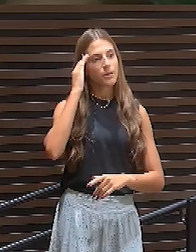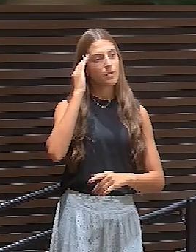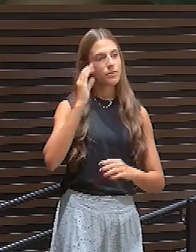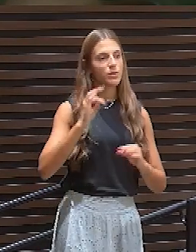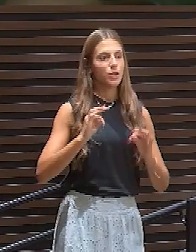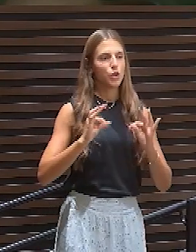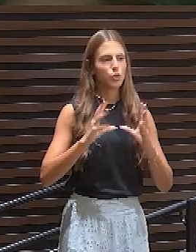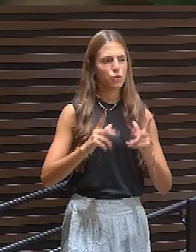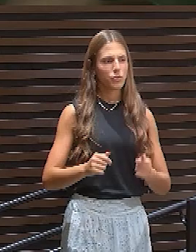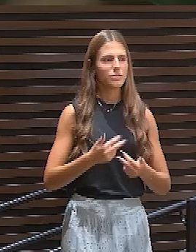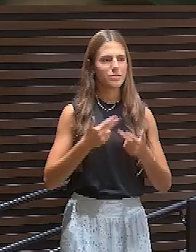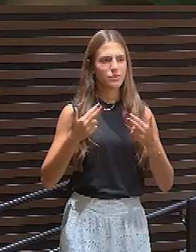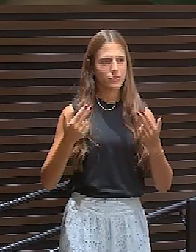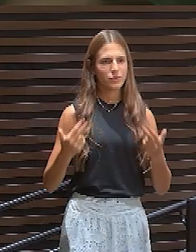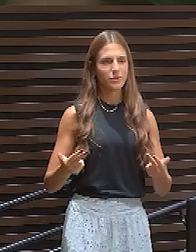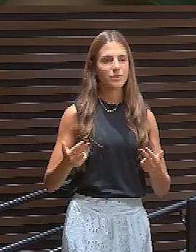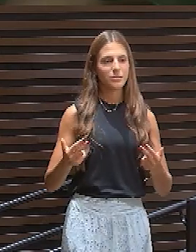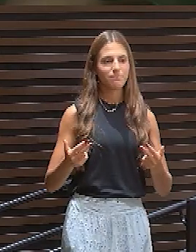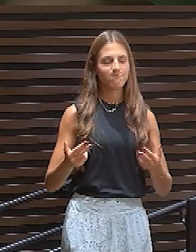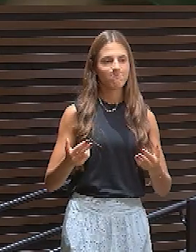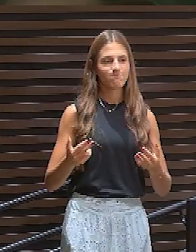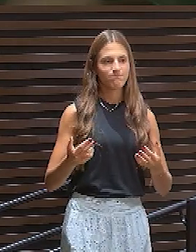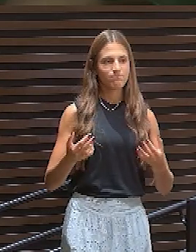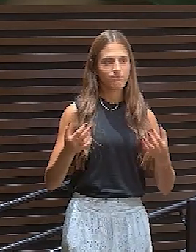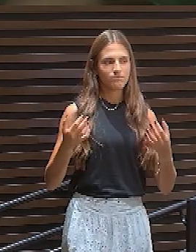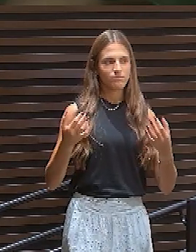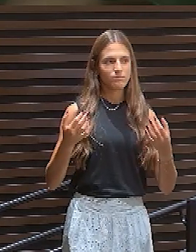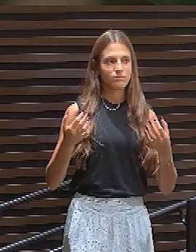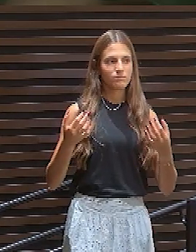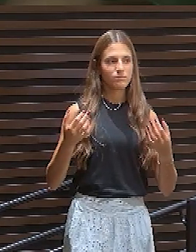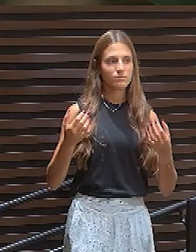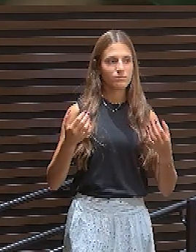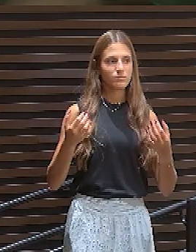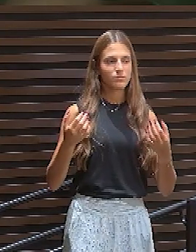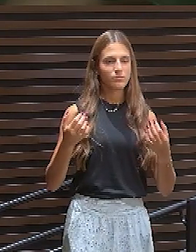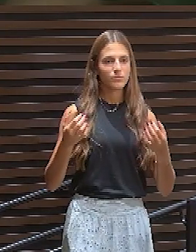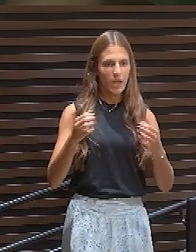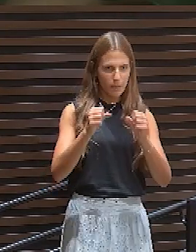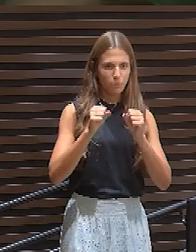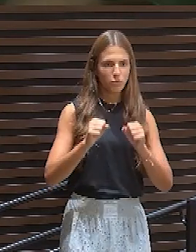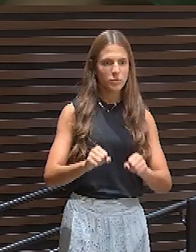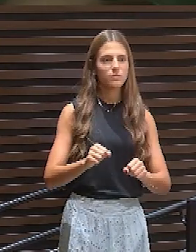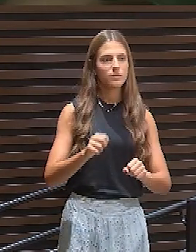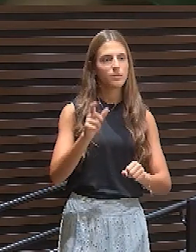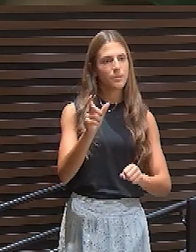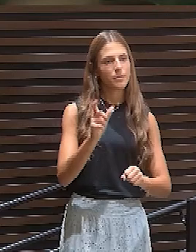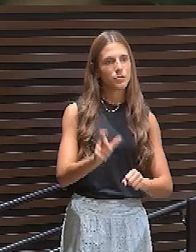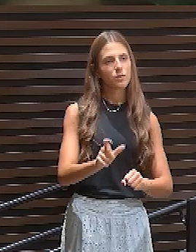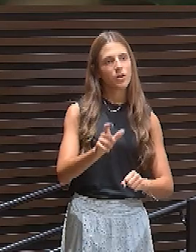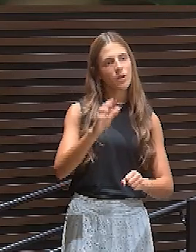todas as coisas são possíveis àquele que crê.